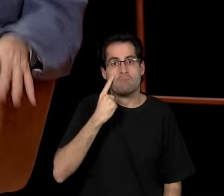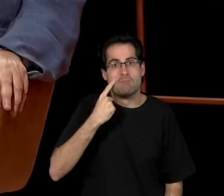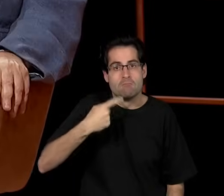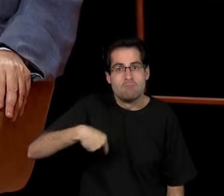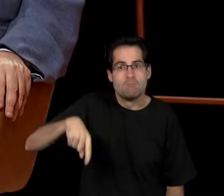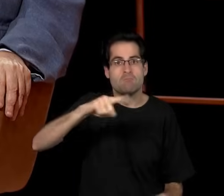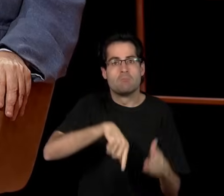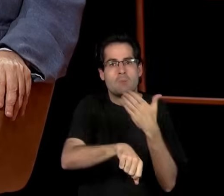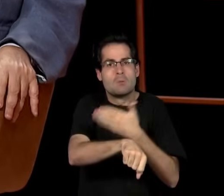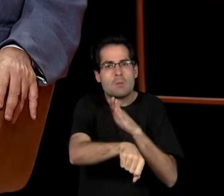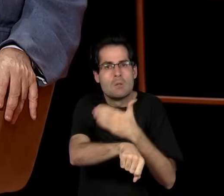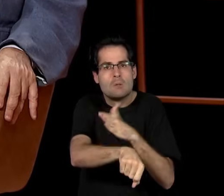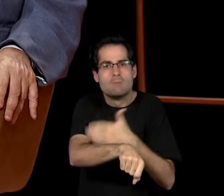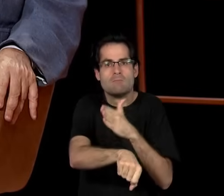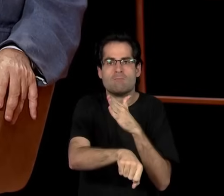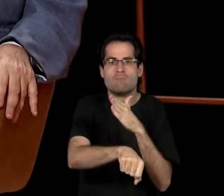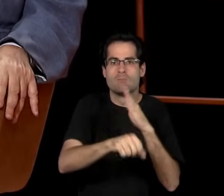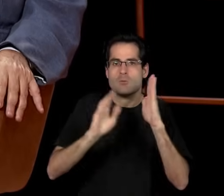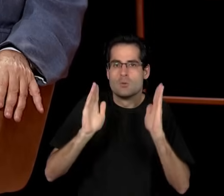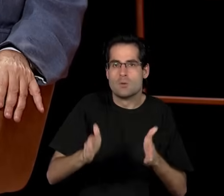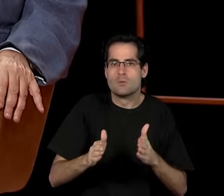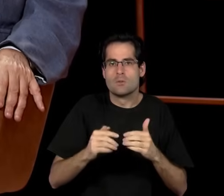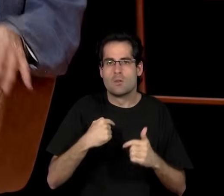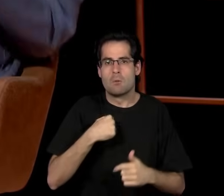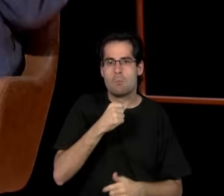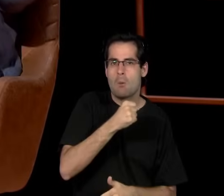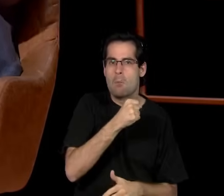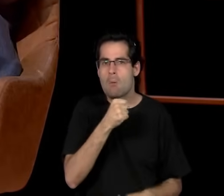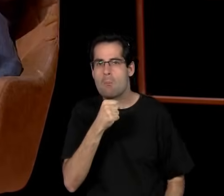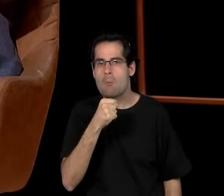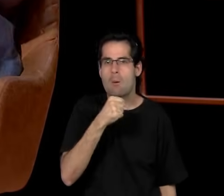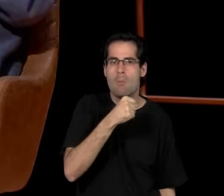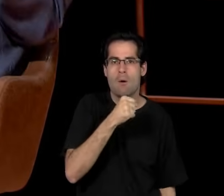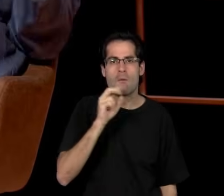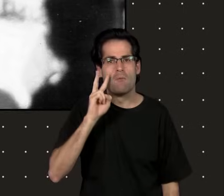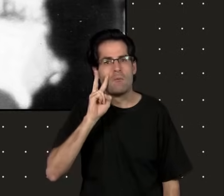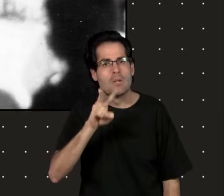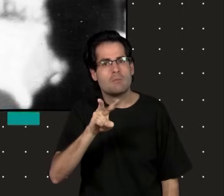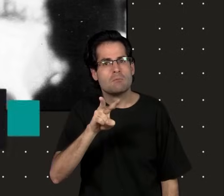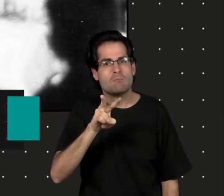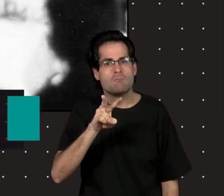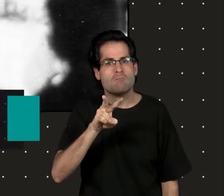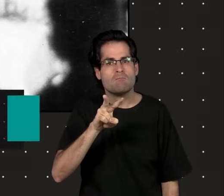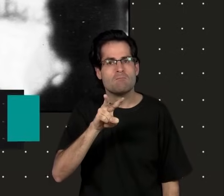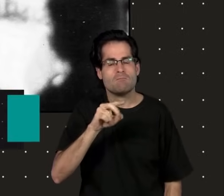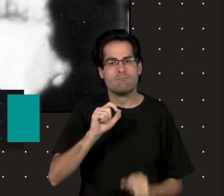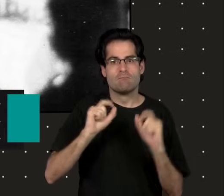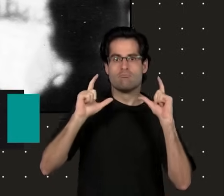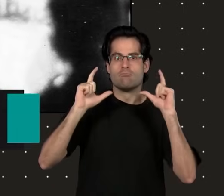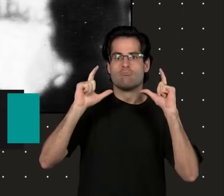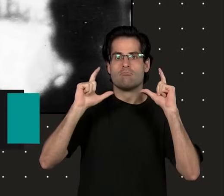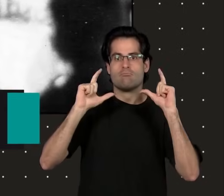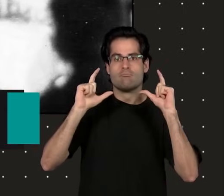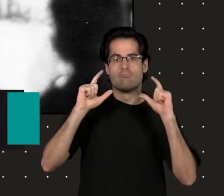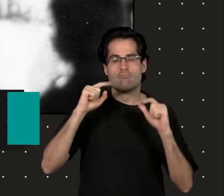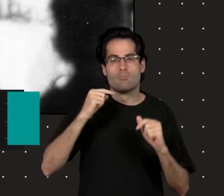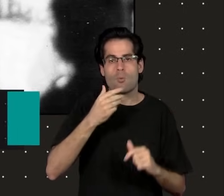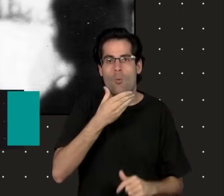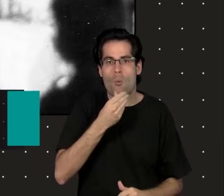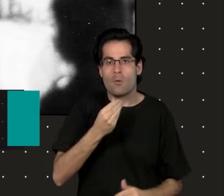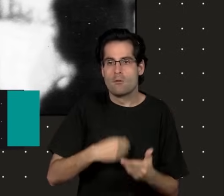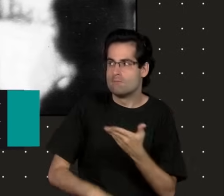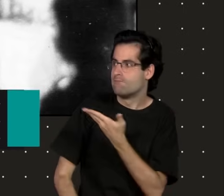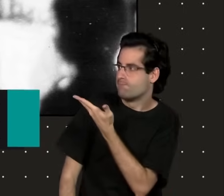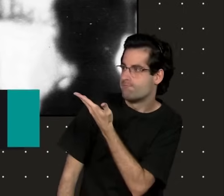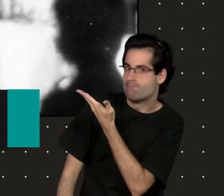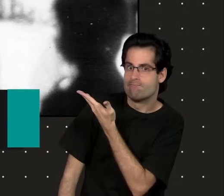Satã, saí horrorizado. Né? Falei, nossa senhora, esses moleques aí, a bateria atrás